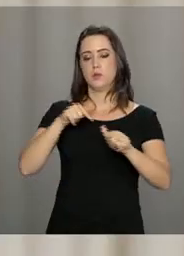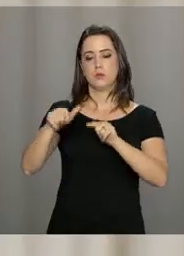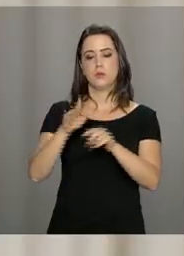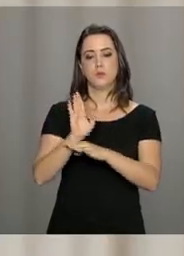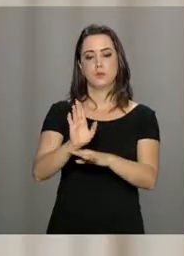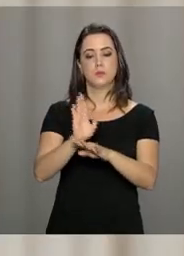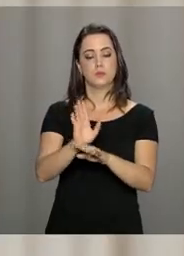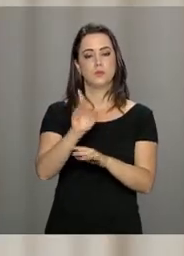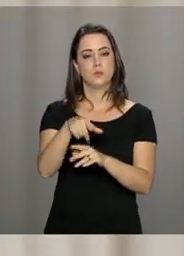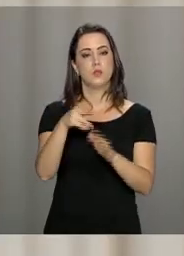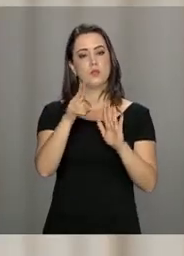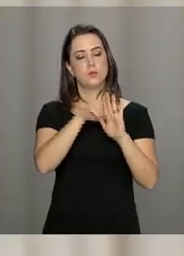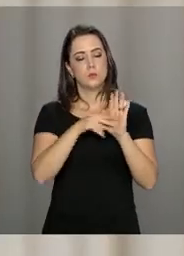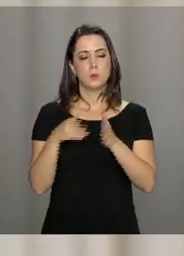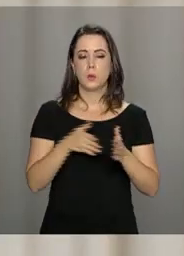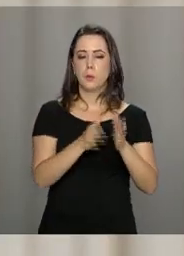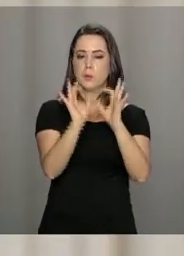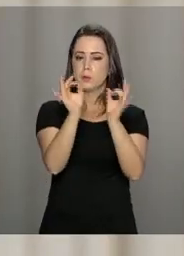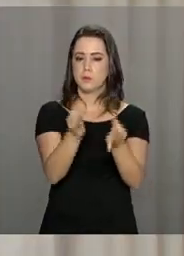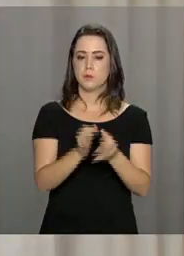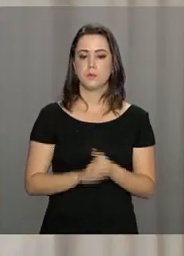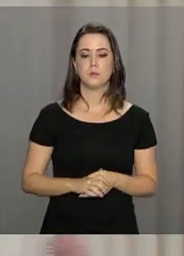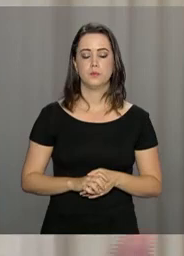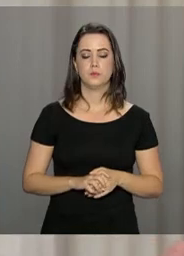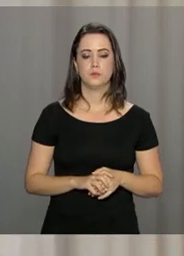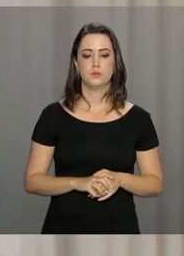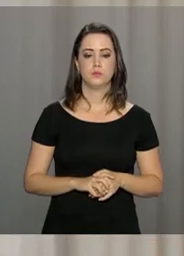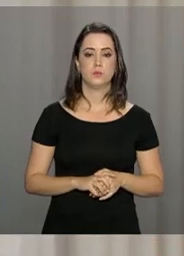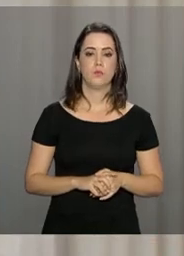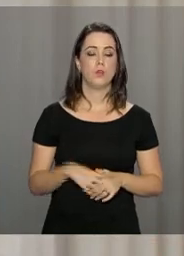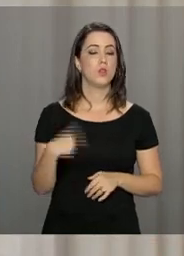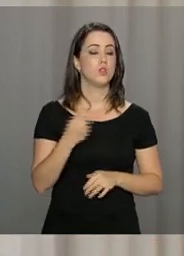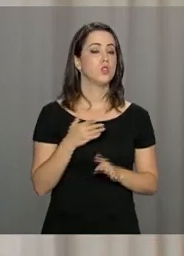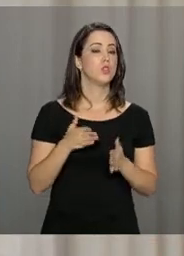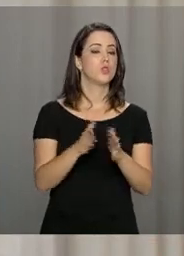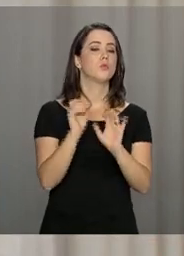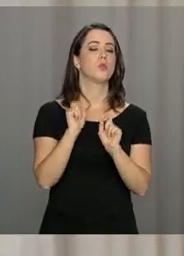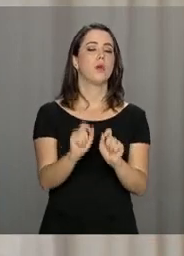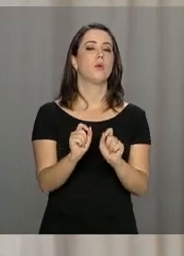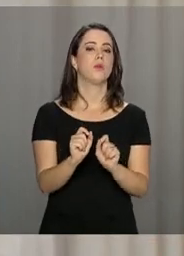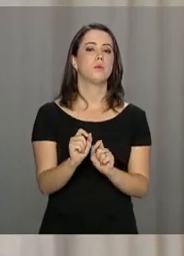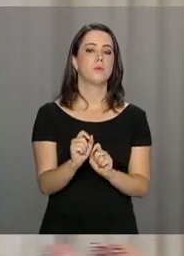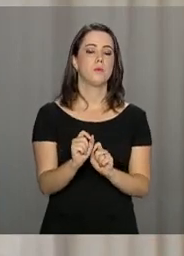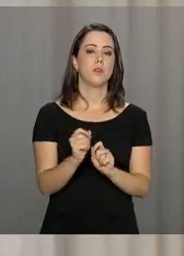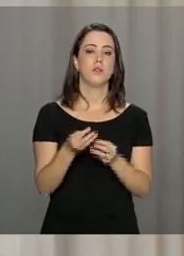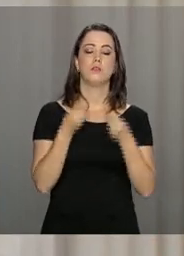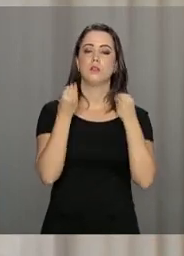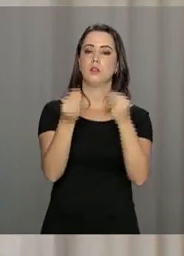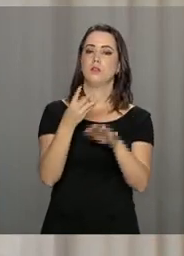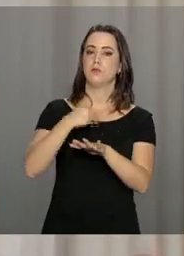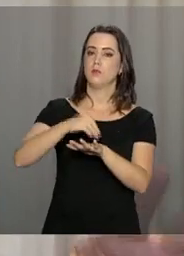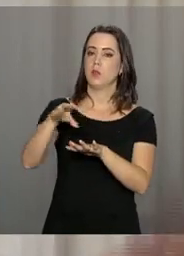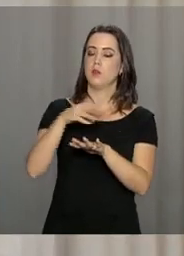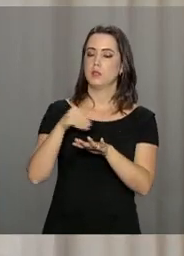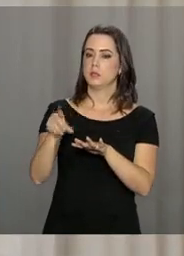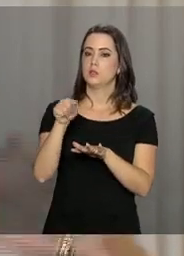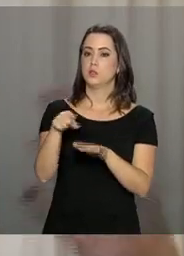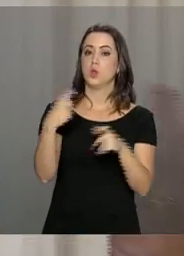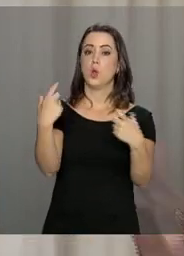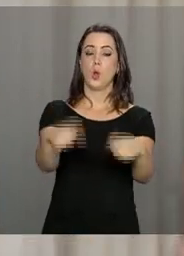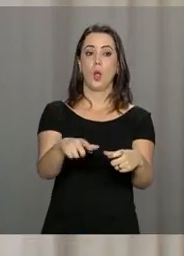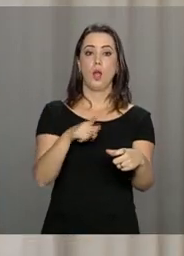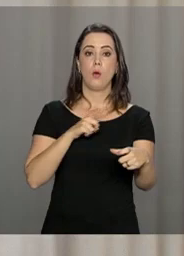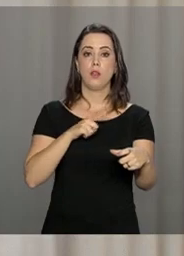vão ajudar a nortear essas ações. Então, o que a gente procura a partir desse Atlas é trazer uma informação de onde